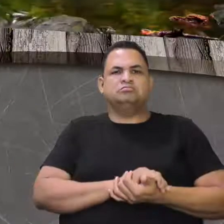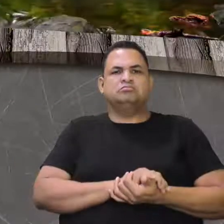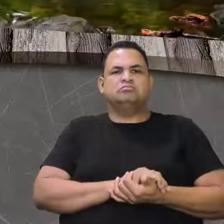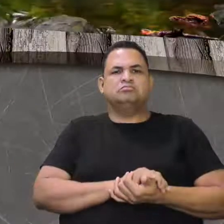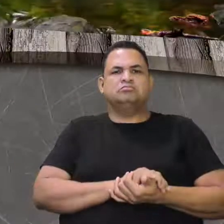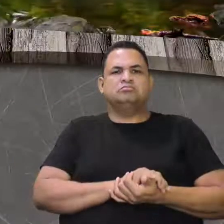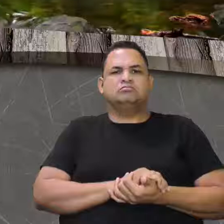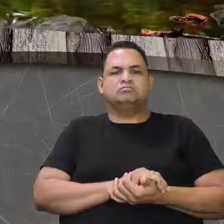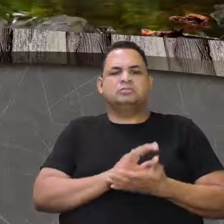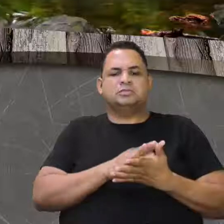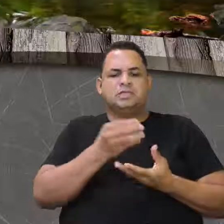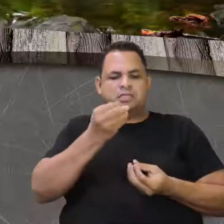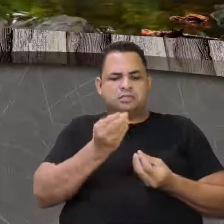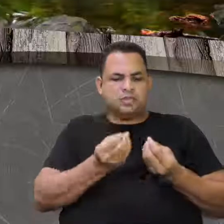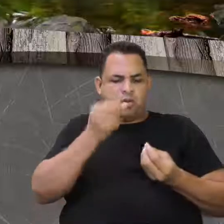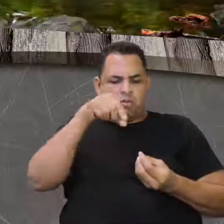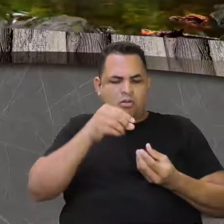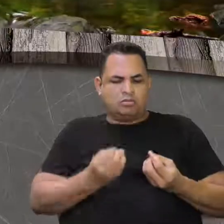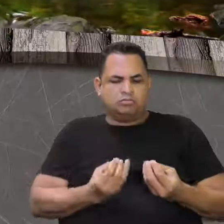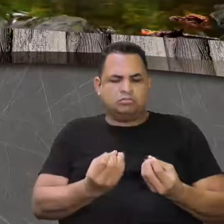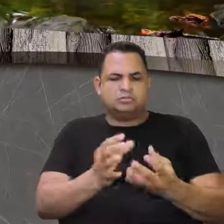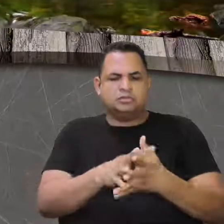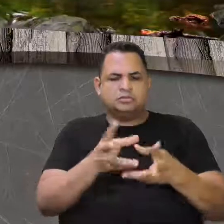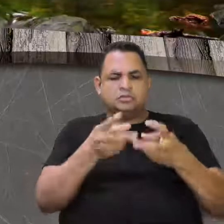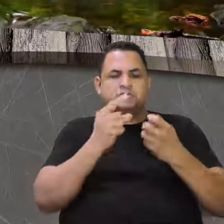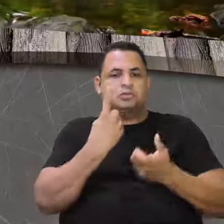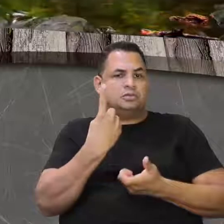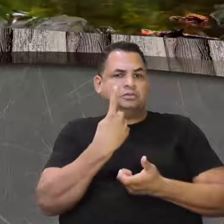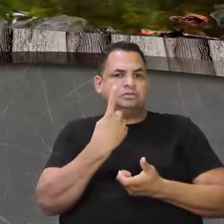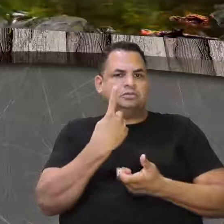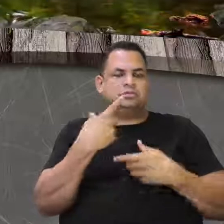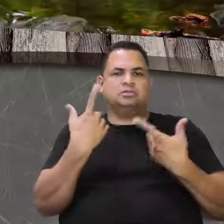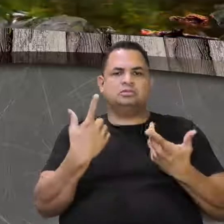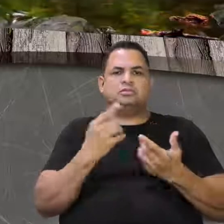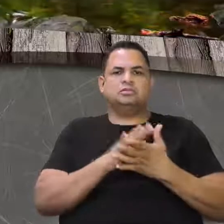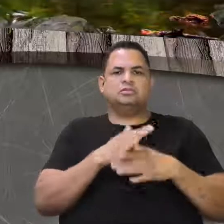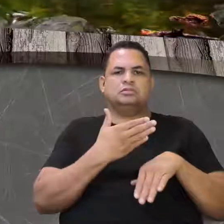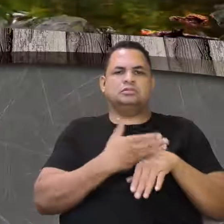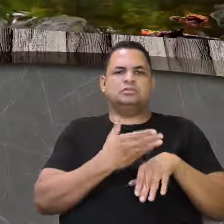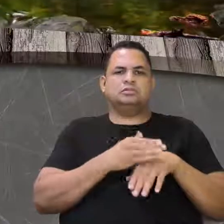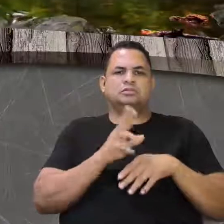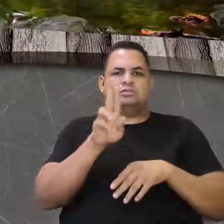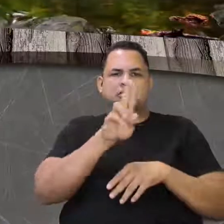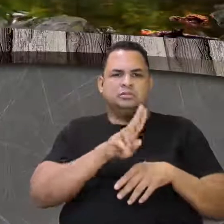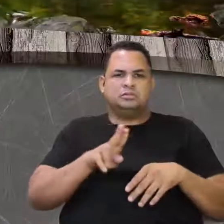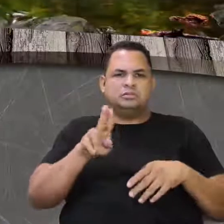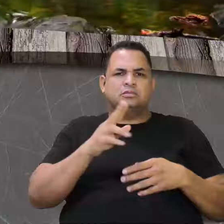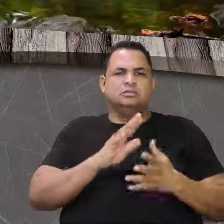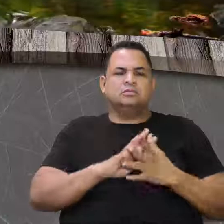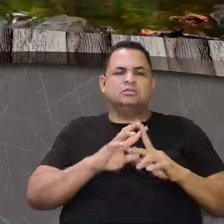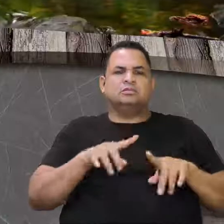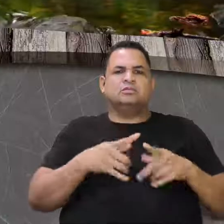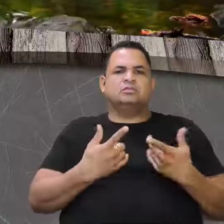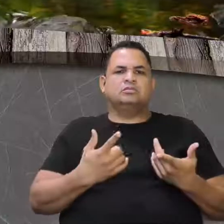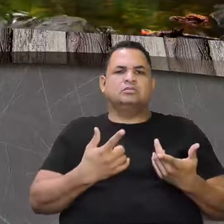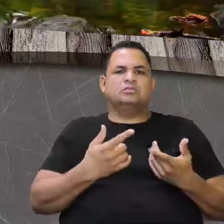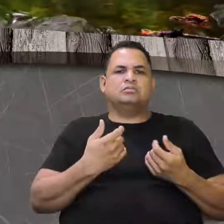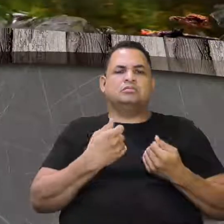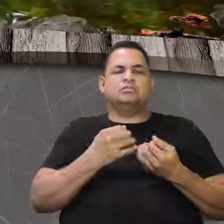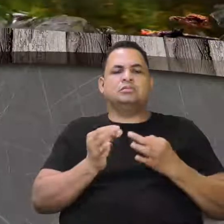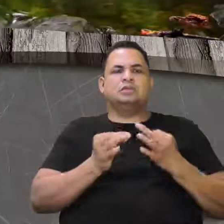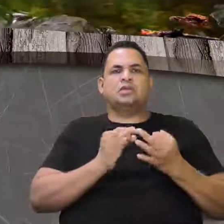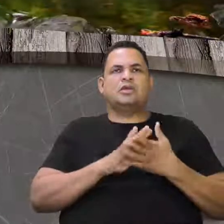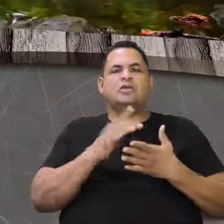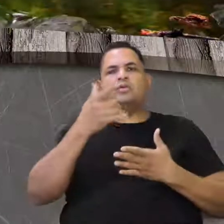Você vai plantar só uma vez? Vai colher só uma vez? Não. Né? Então, é uma prática que era muito utilizada, mas hoje a gente tem